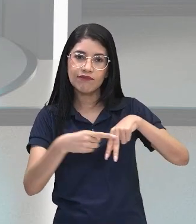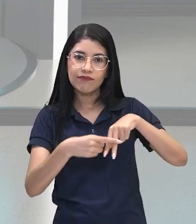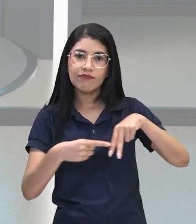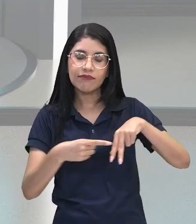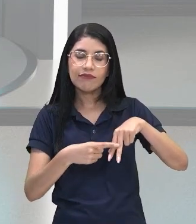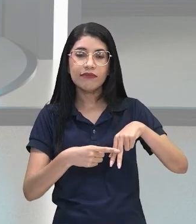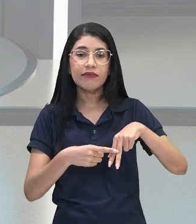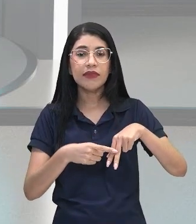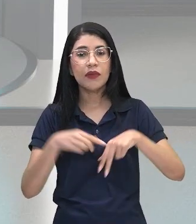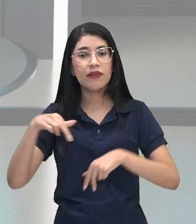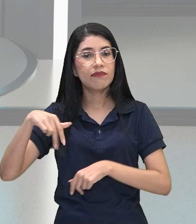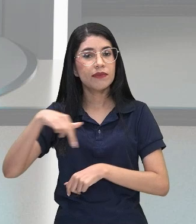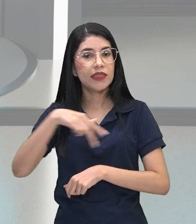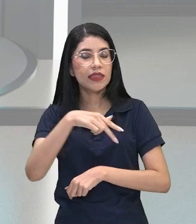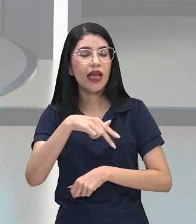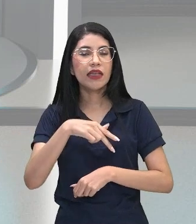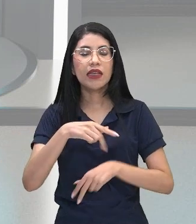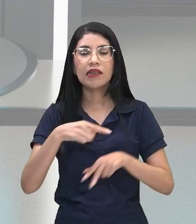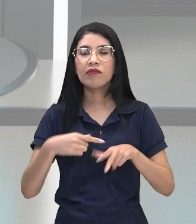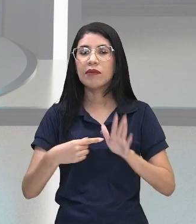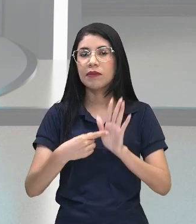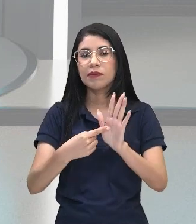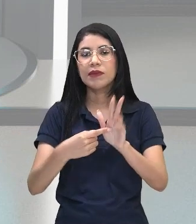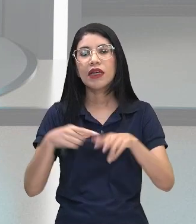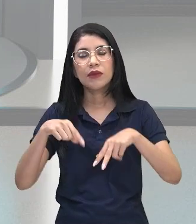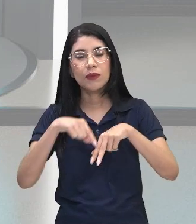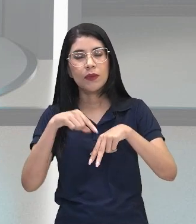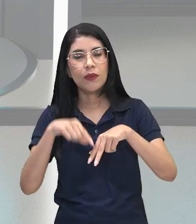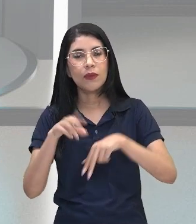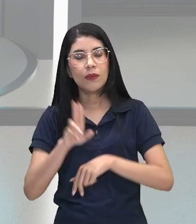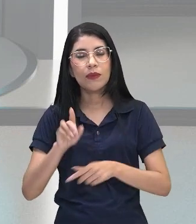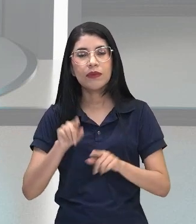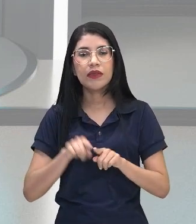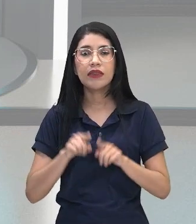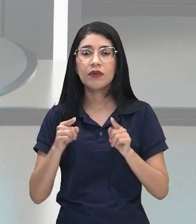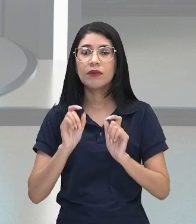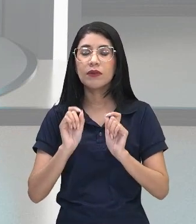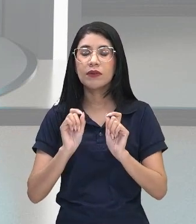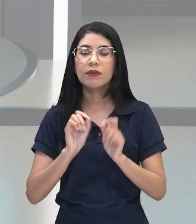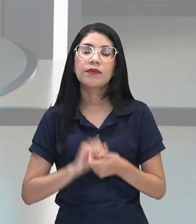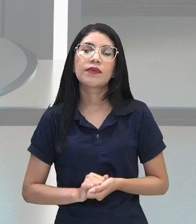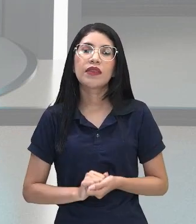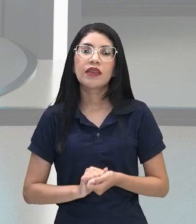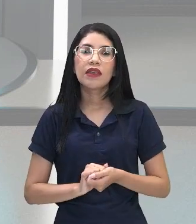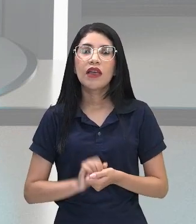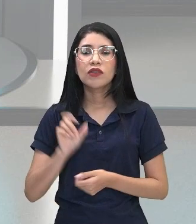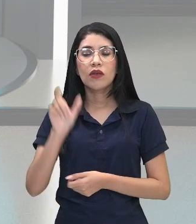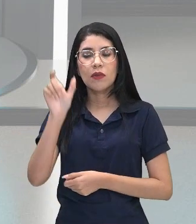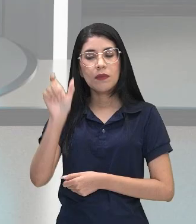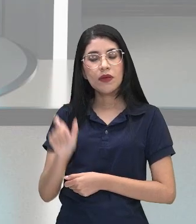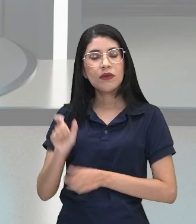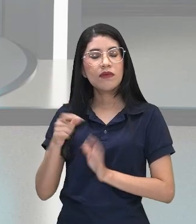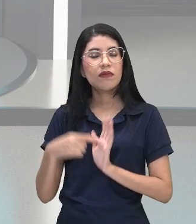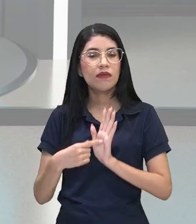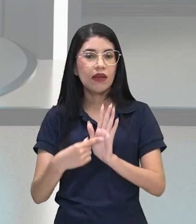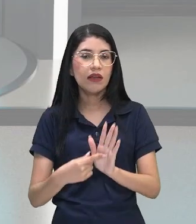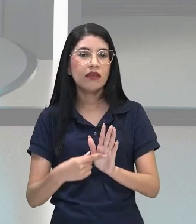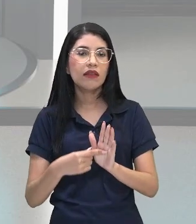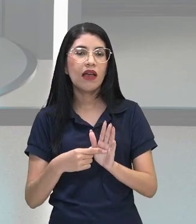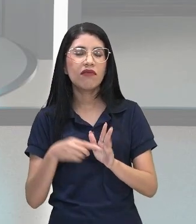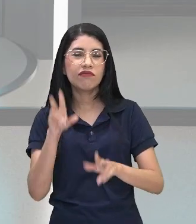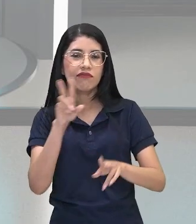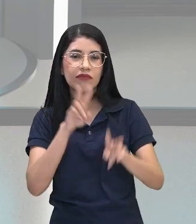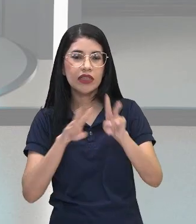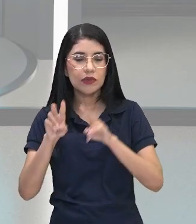uma performance que ele fez. Então, performance é apenas um artista que faz uma apresentação